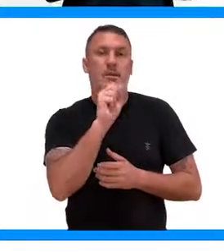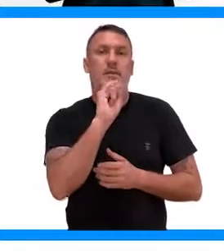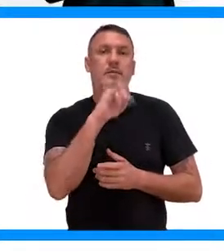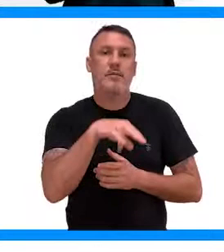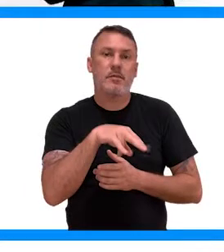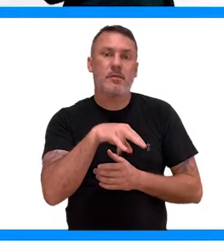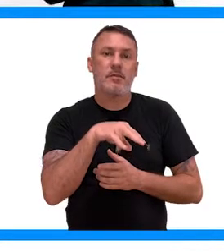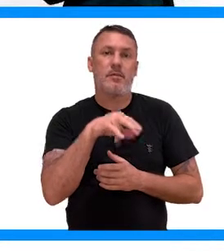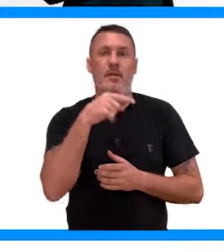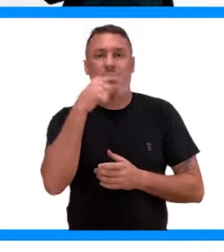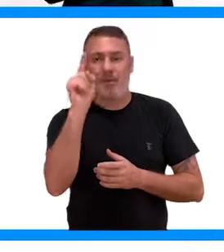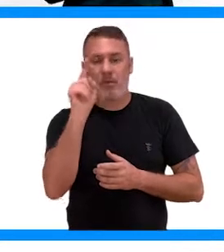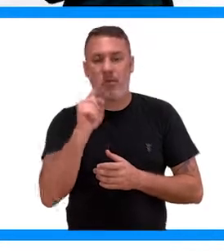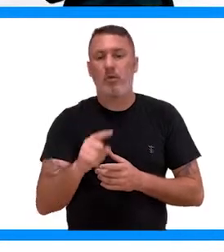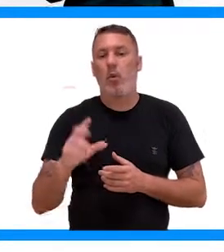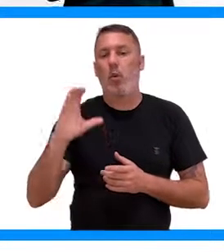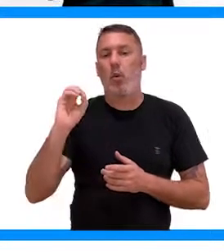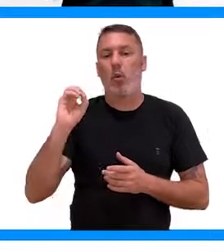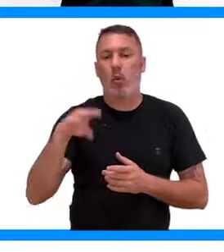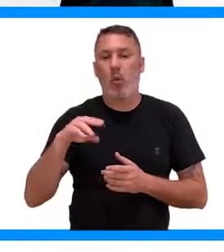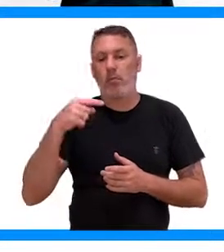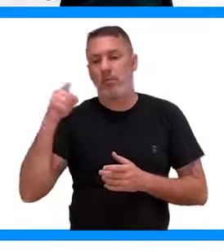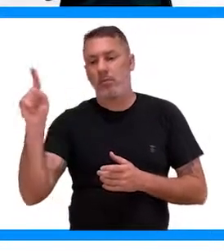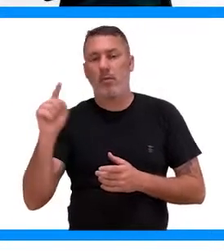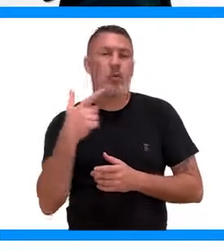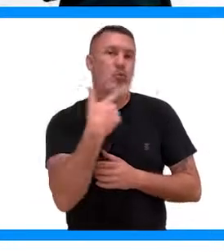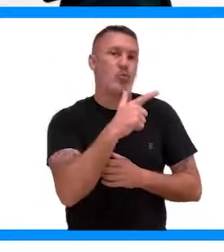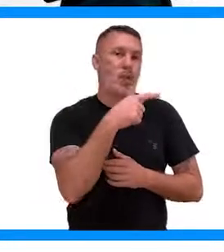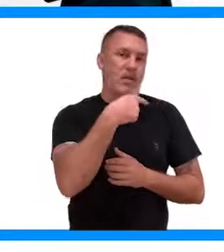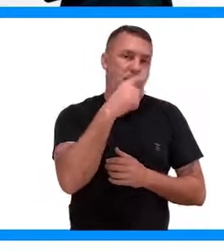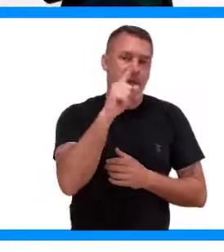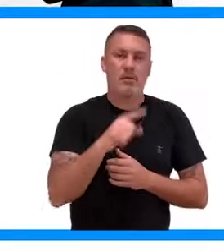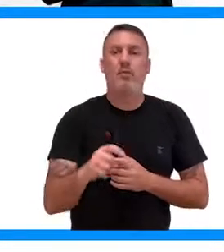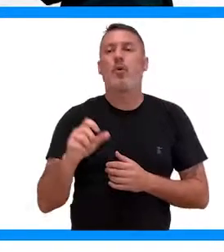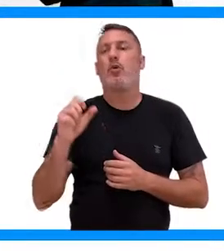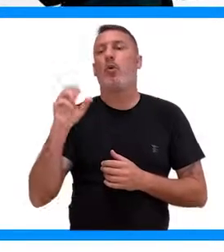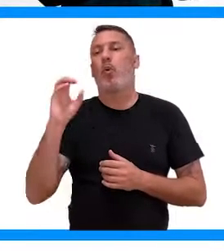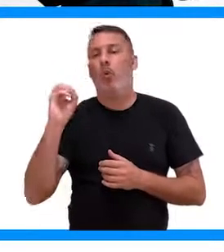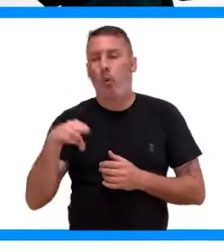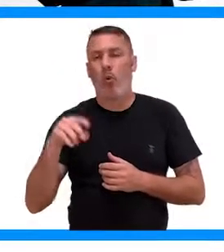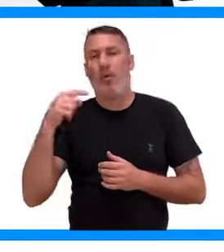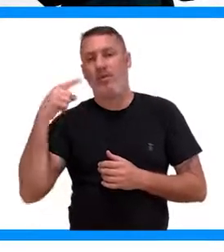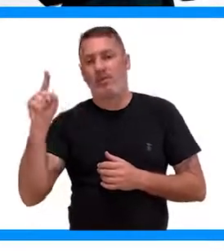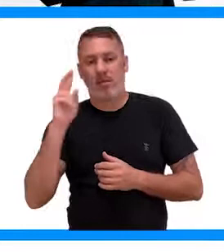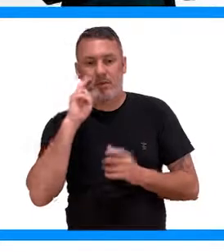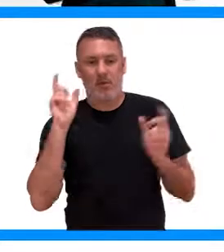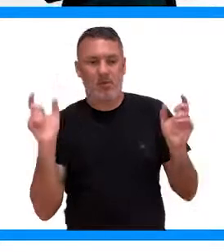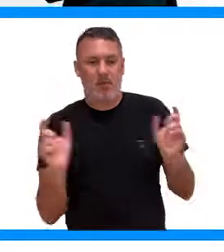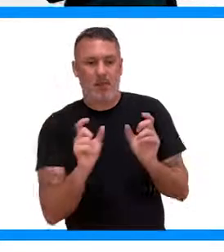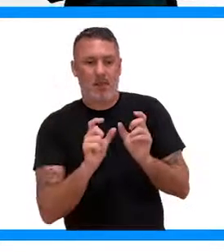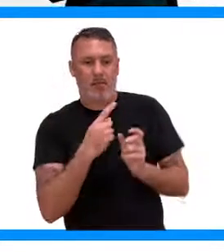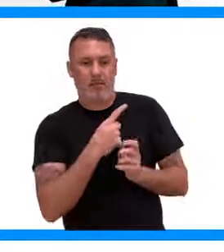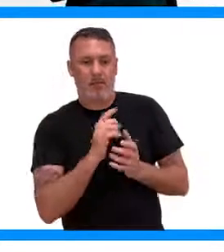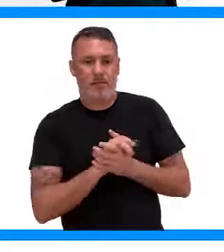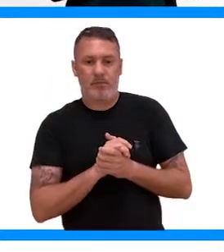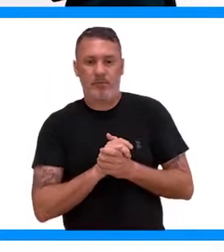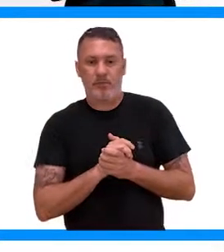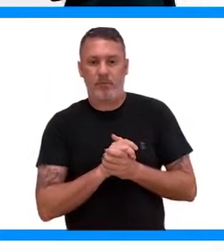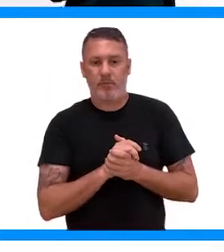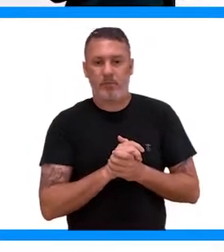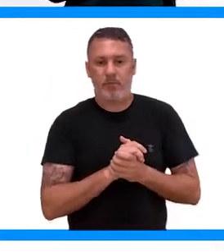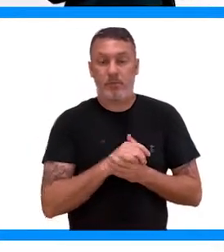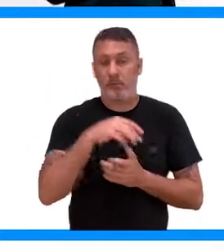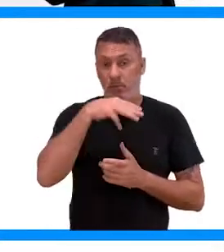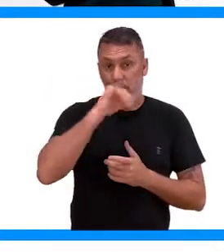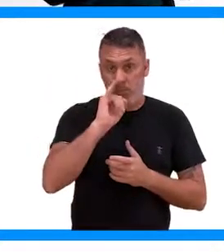sem acento e com acento. Mi, adjetivo possessivo, meu, minha. Quando ele está com